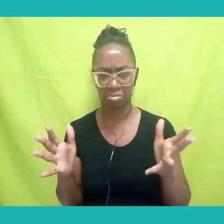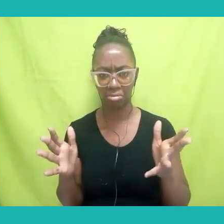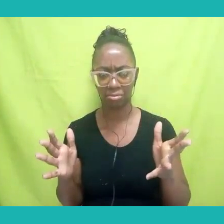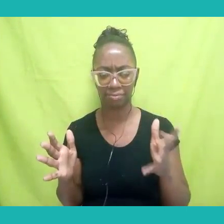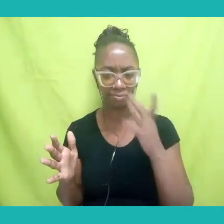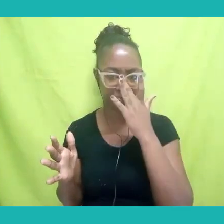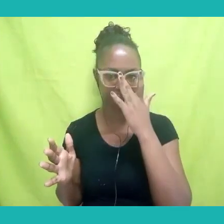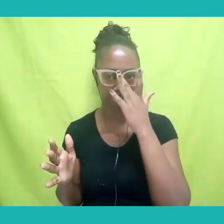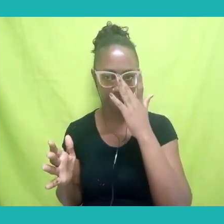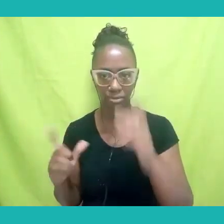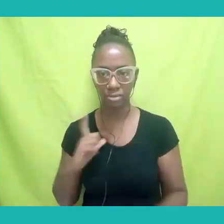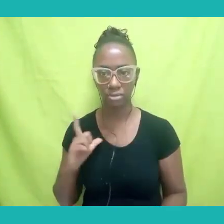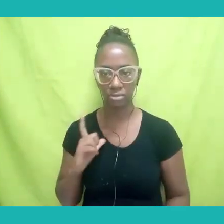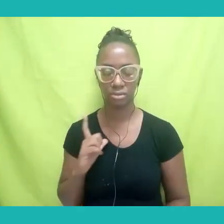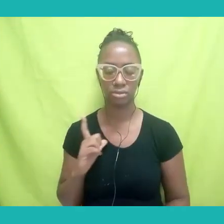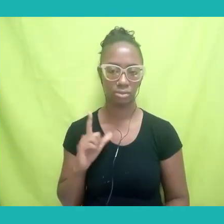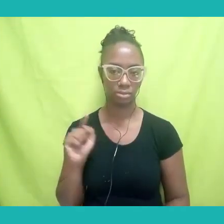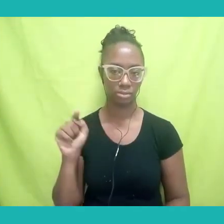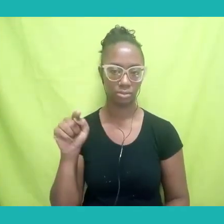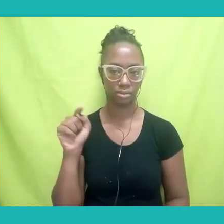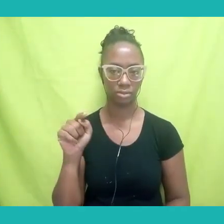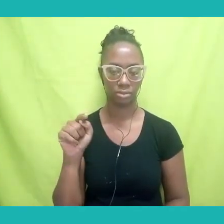Nós temos aí